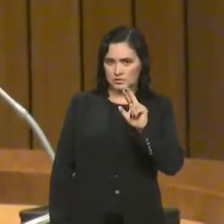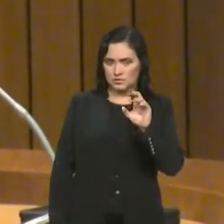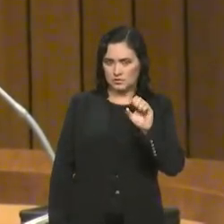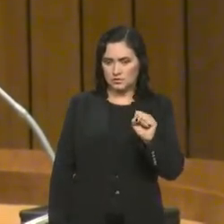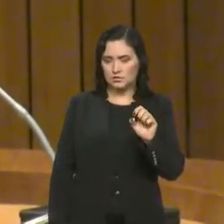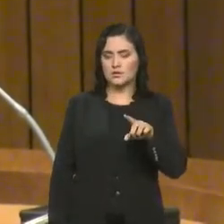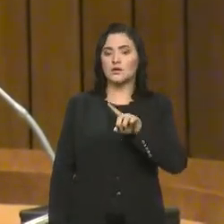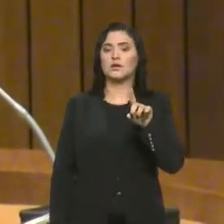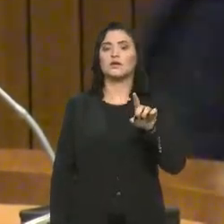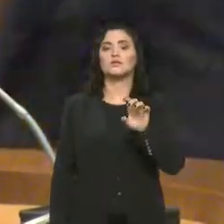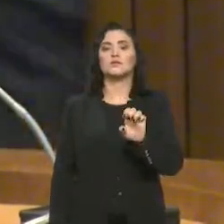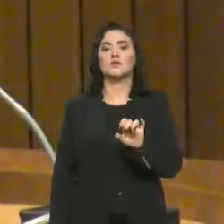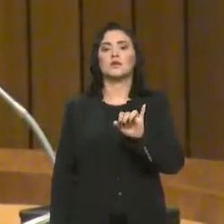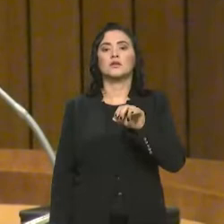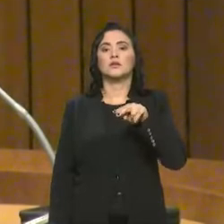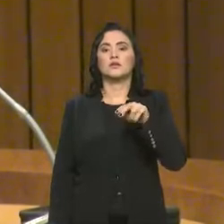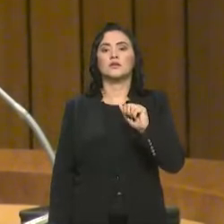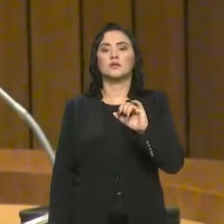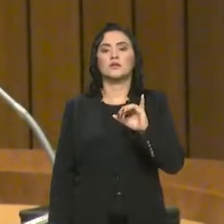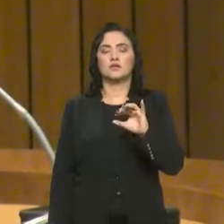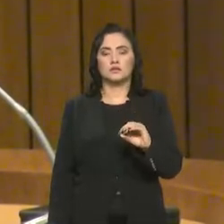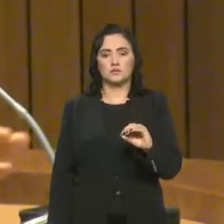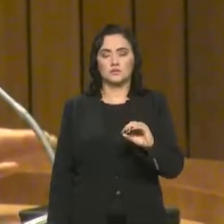o Zé Inácio,